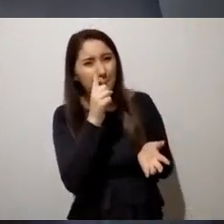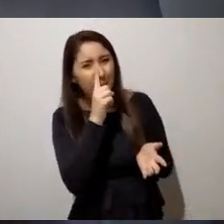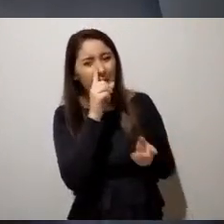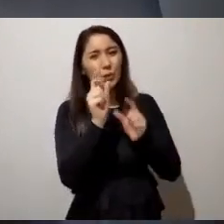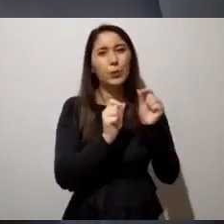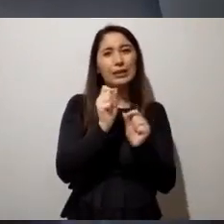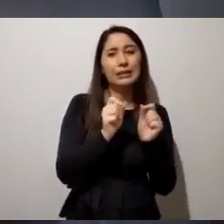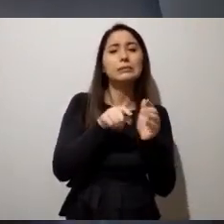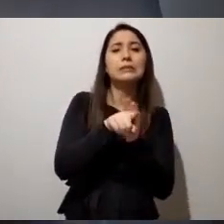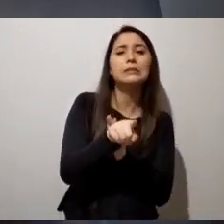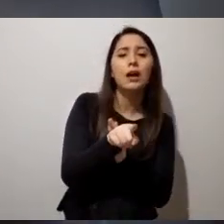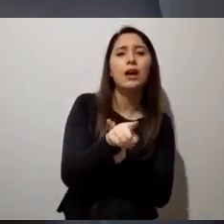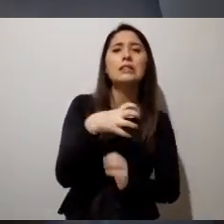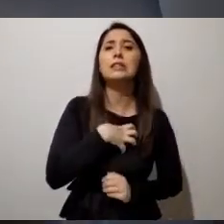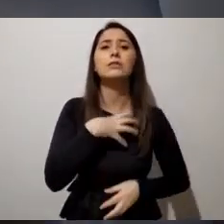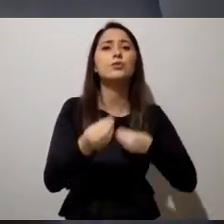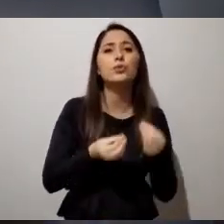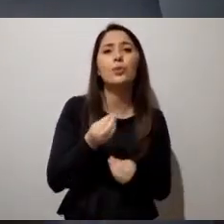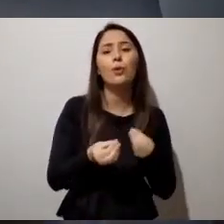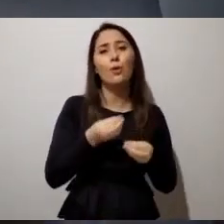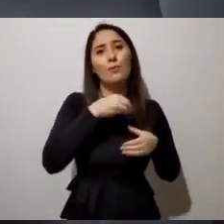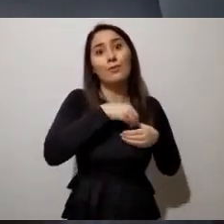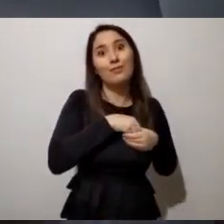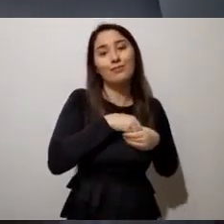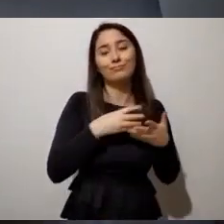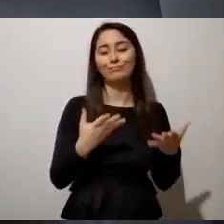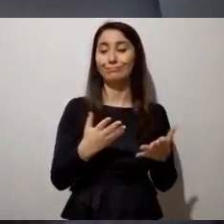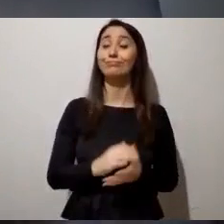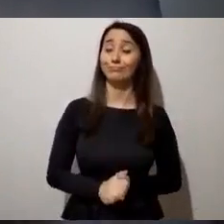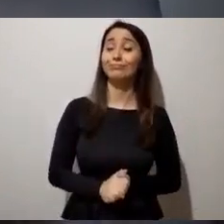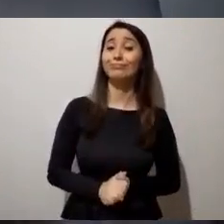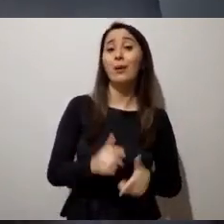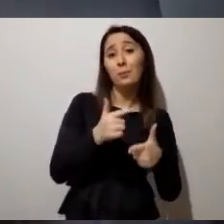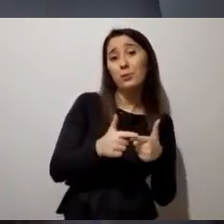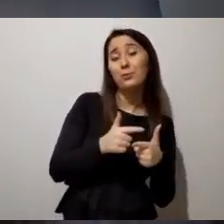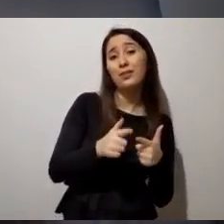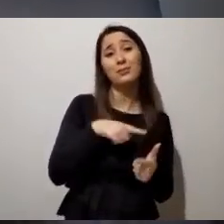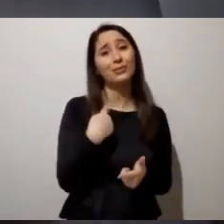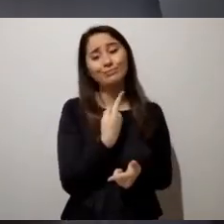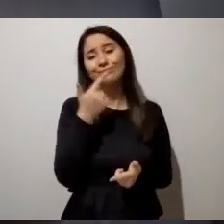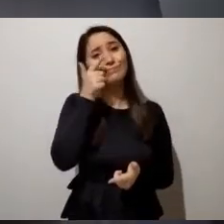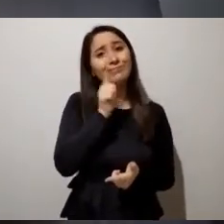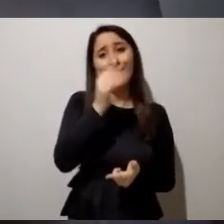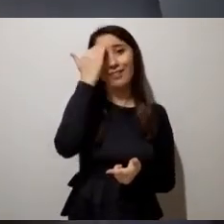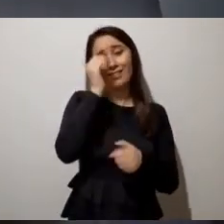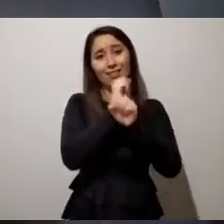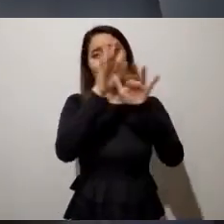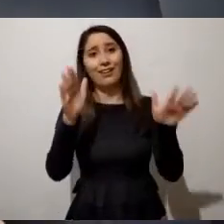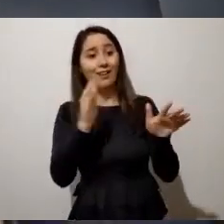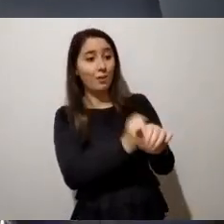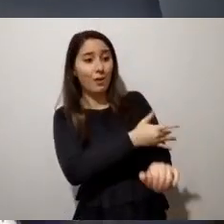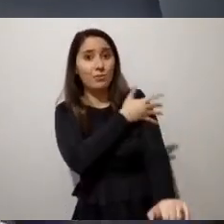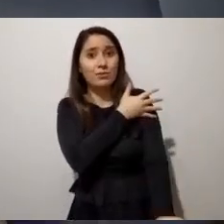tá te sentindo em relação a isso. E esse é o grande problema de nós não entendermos as nossas emoções. Nós não